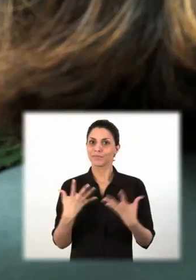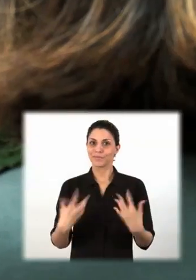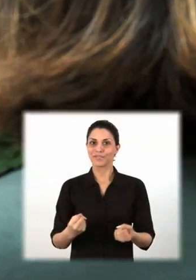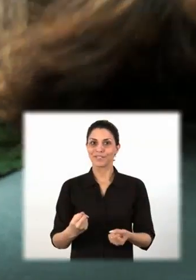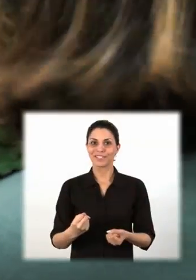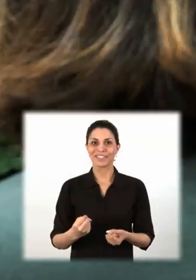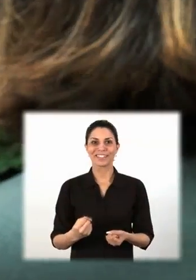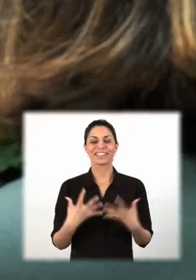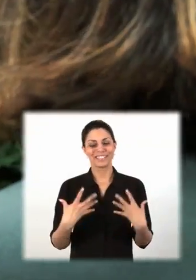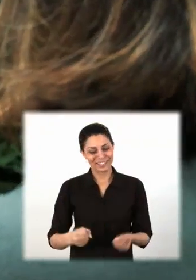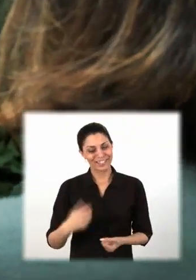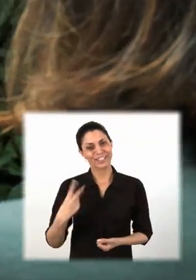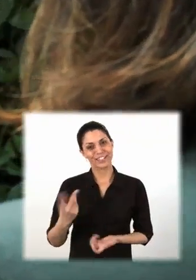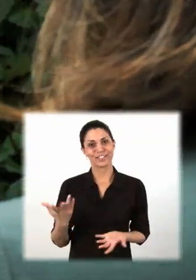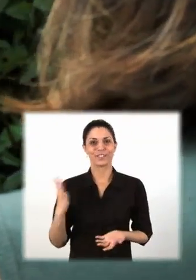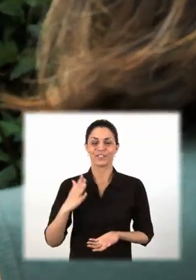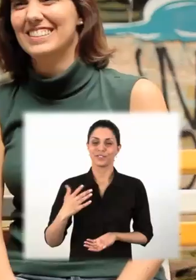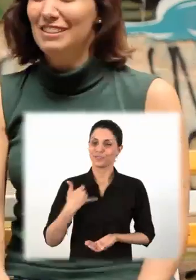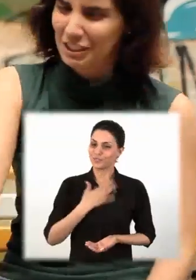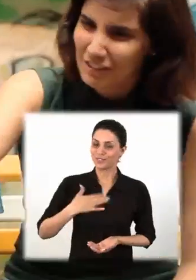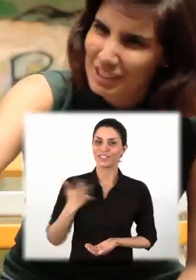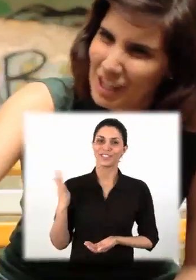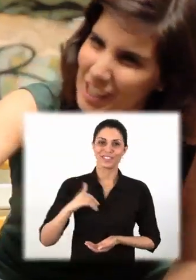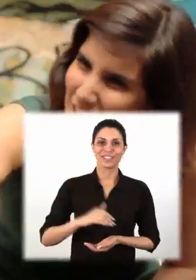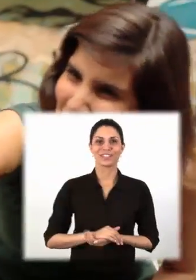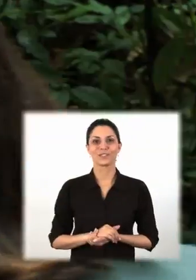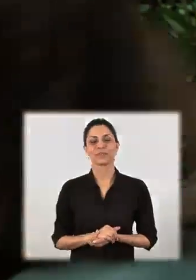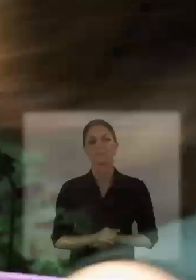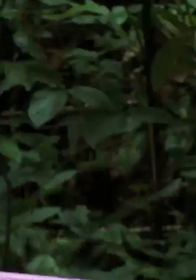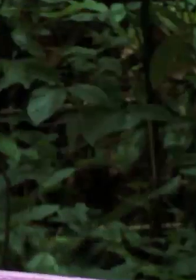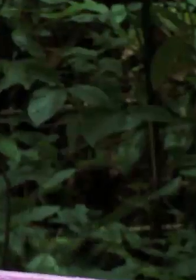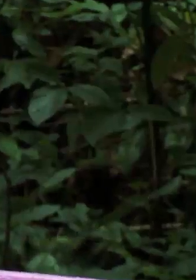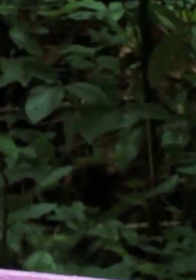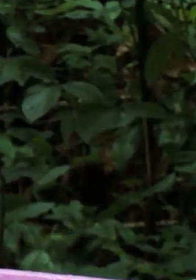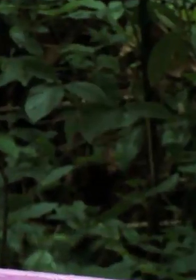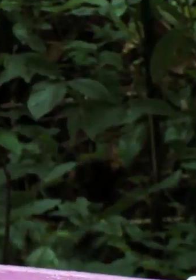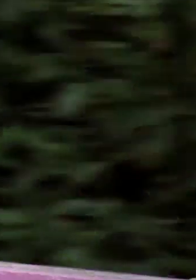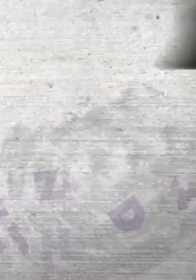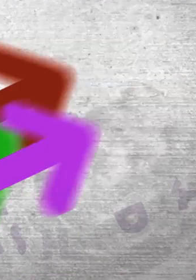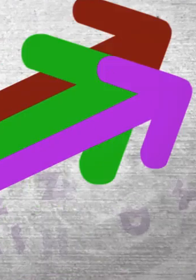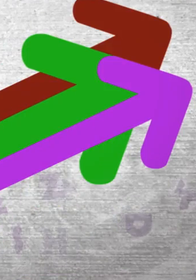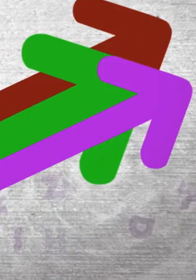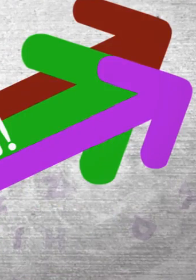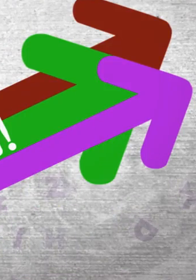Top desafio. Desafio topado. Vamos trabalhar.